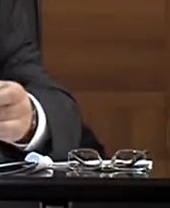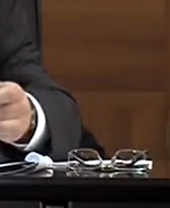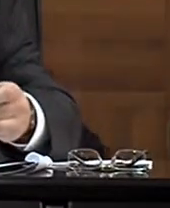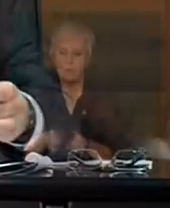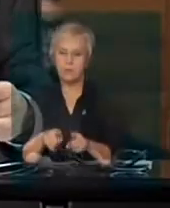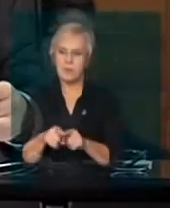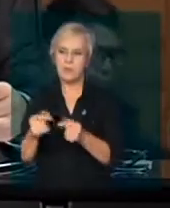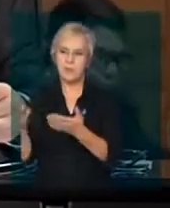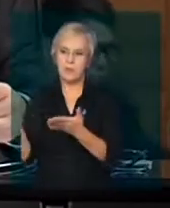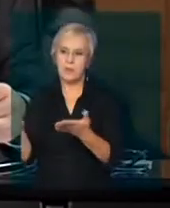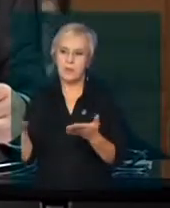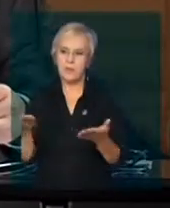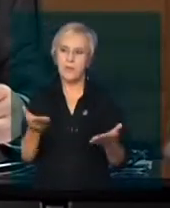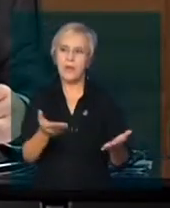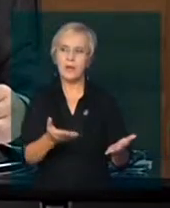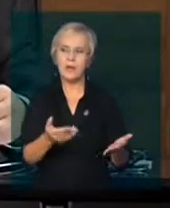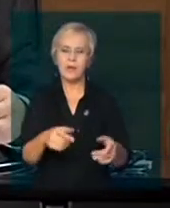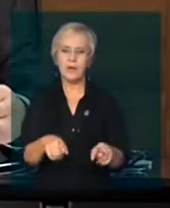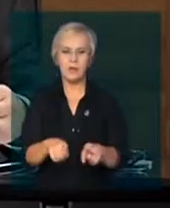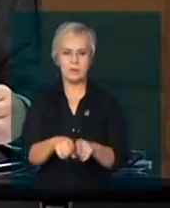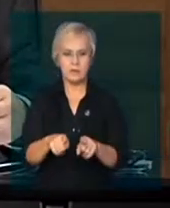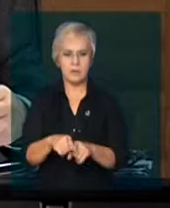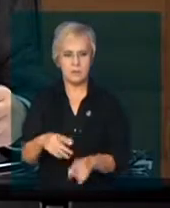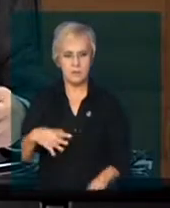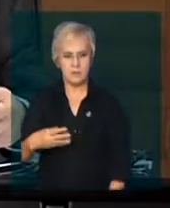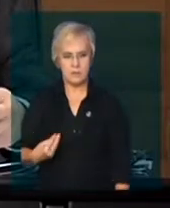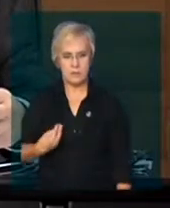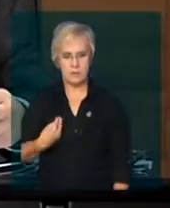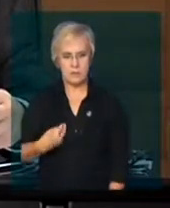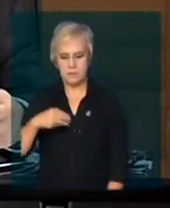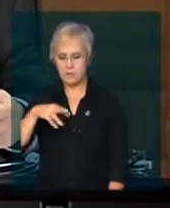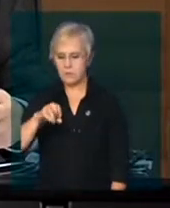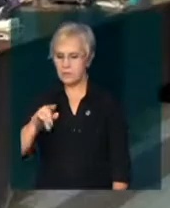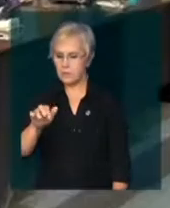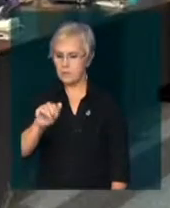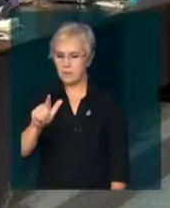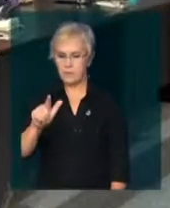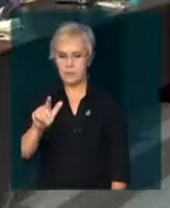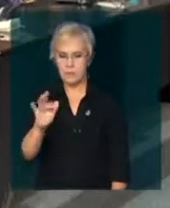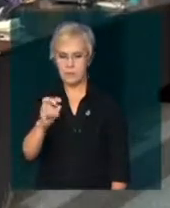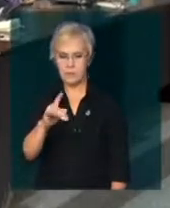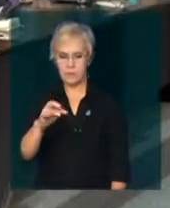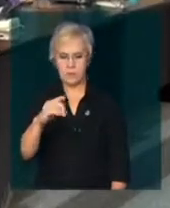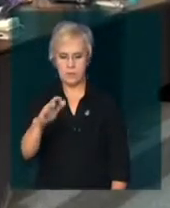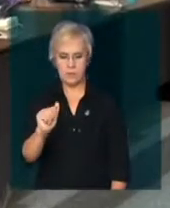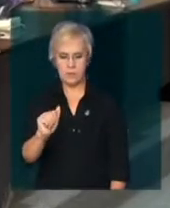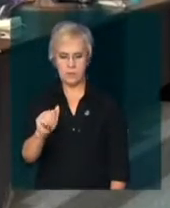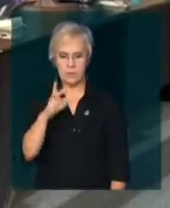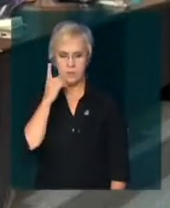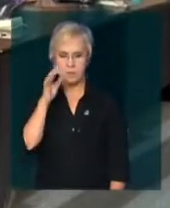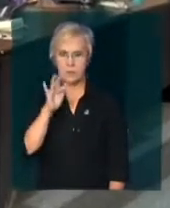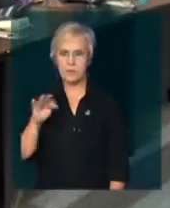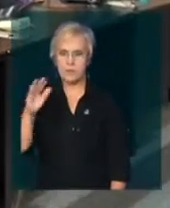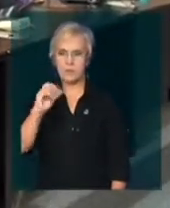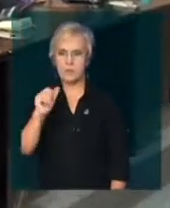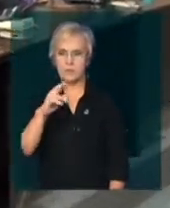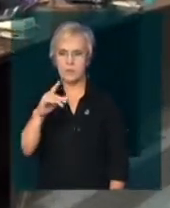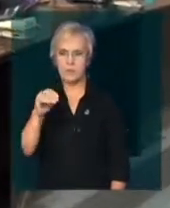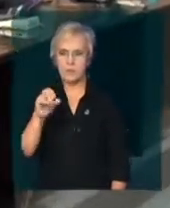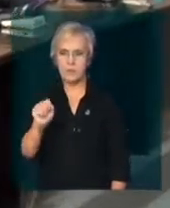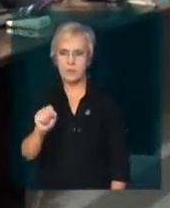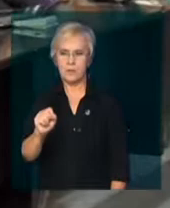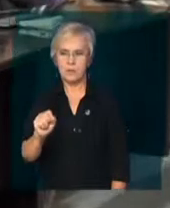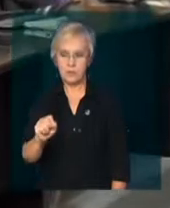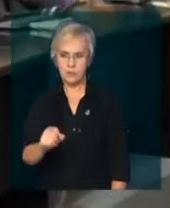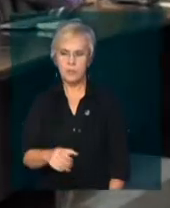Gostaríamos também de registrar e agradecer a presença do deputado Ezequiel Fonseca, deputado federal Carlos Bezerra, deputado